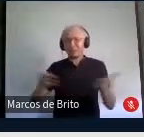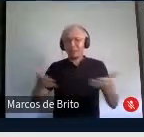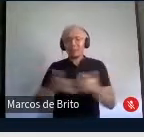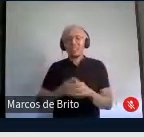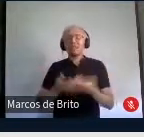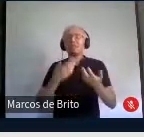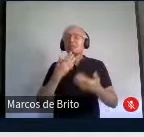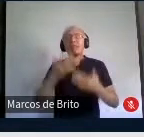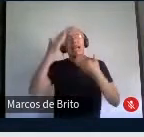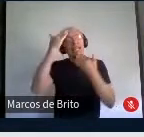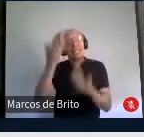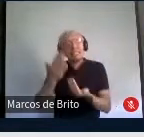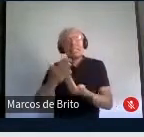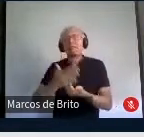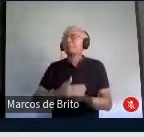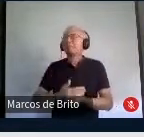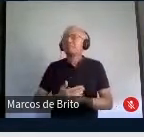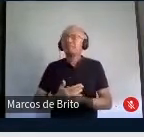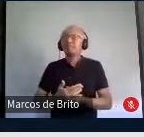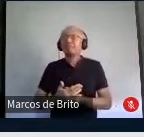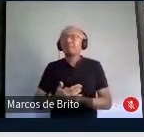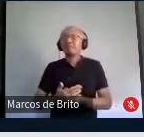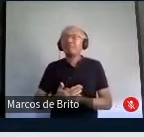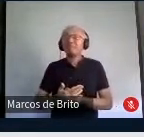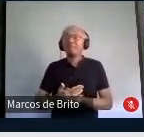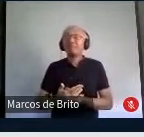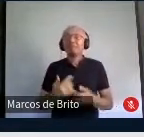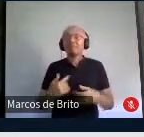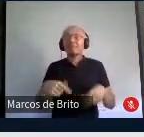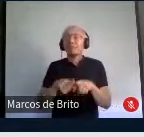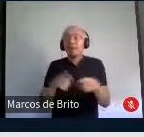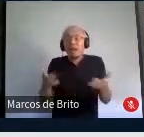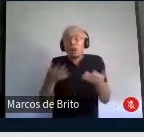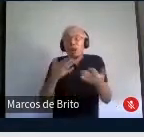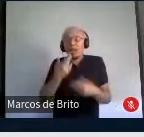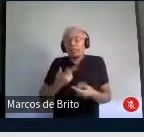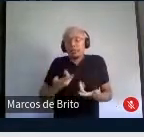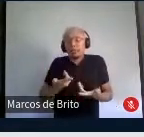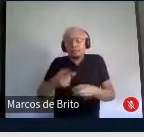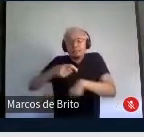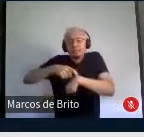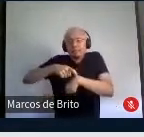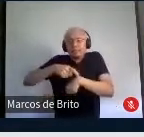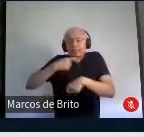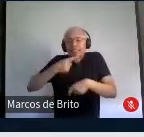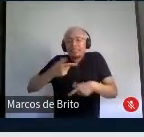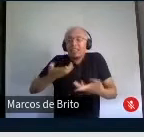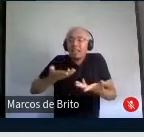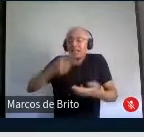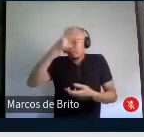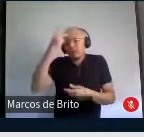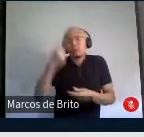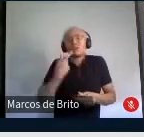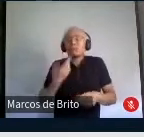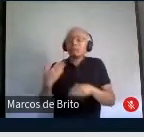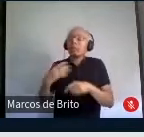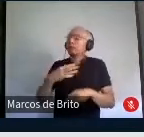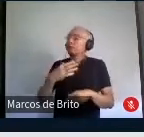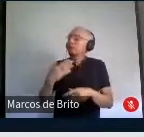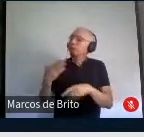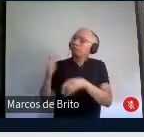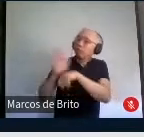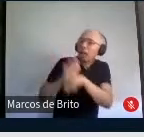quero muito agradecer, primeiro, esse momento, por estar com esses colegas tão incríveis, estar com essa